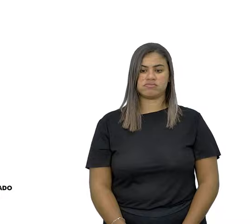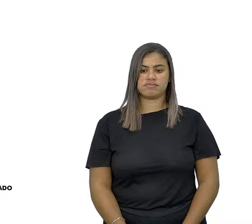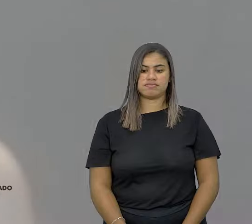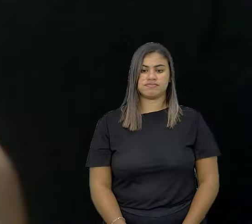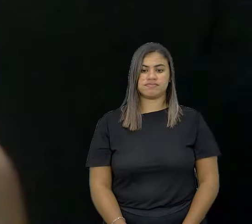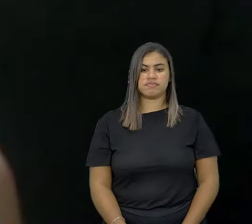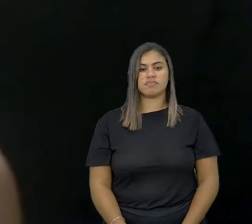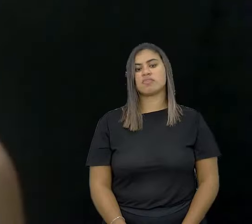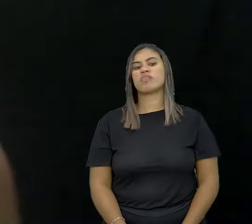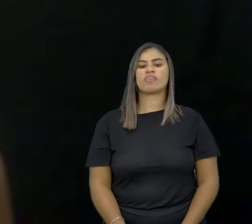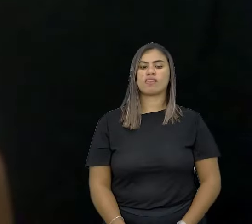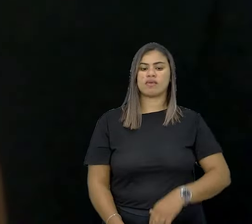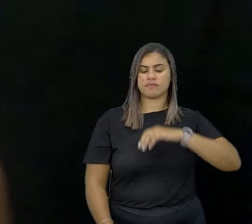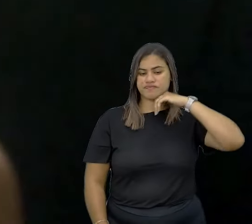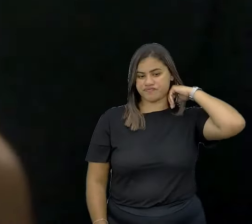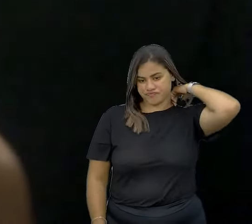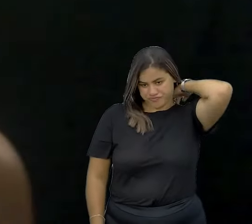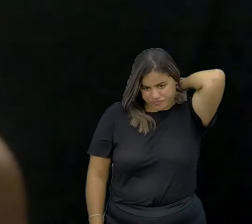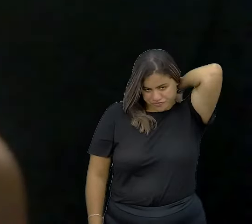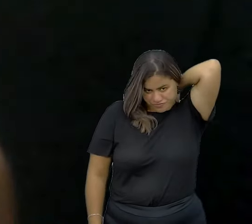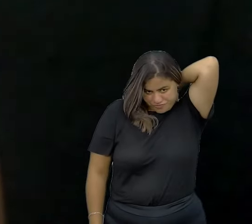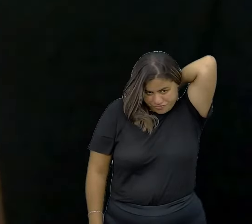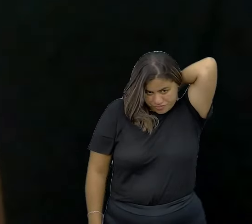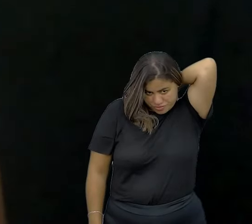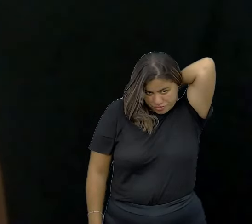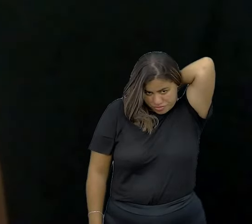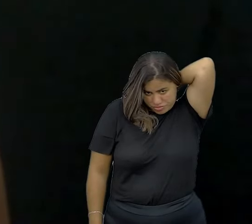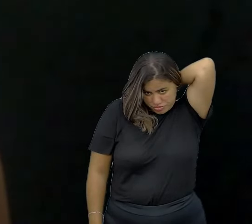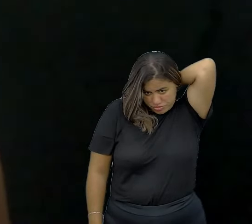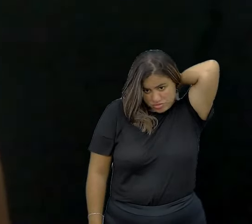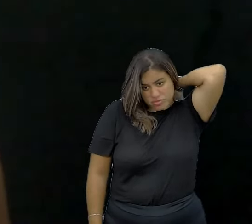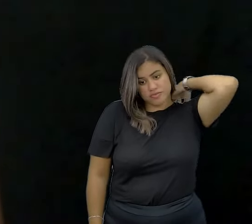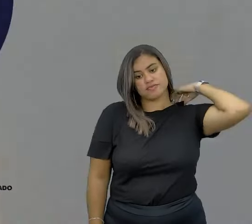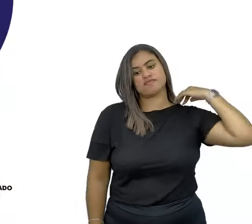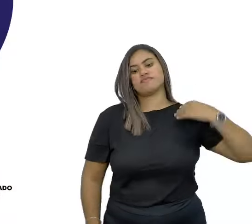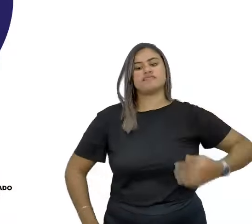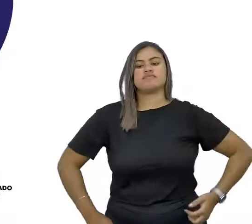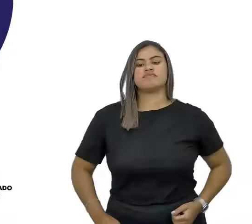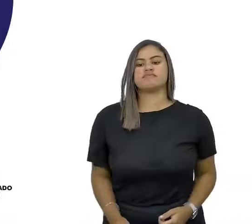Agora, pode voltar um pouquinho, por favor? Retoma um pouquinho, por favor.